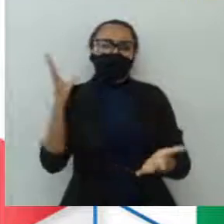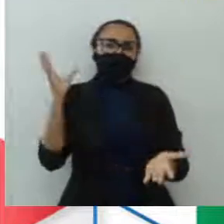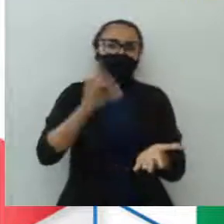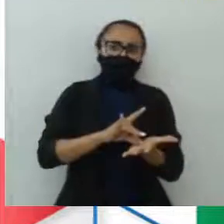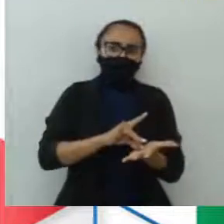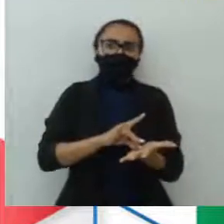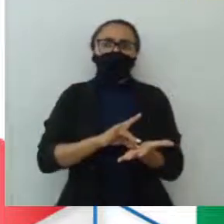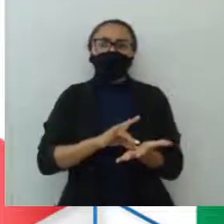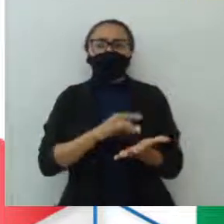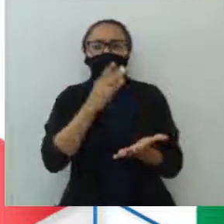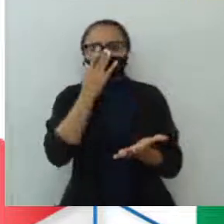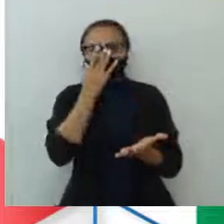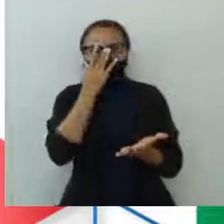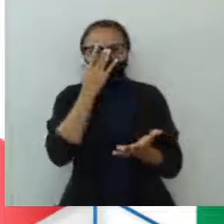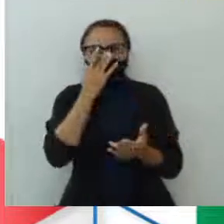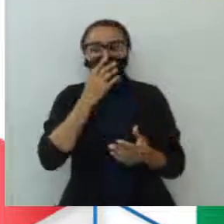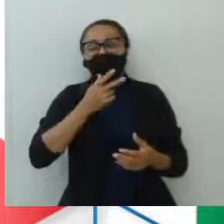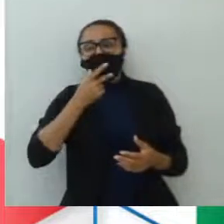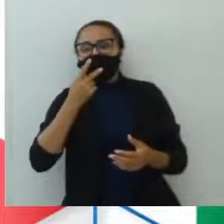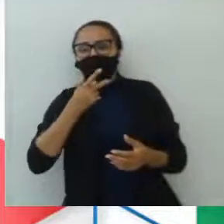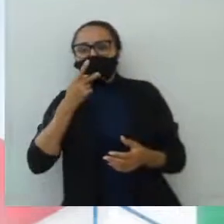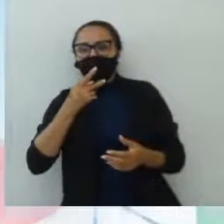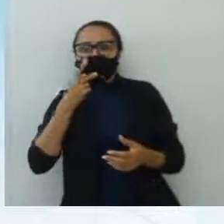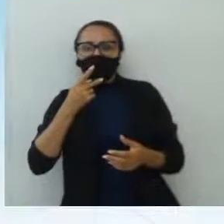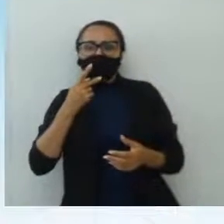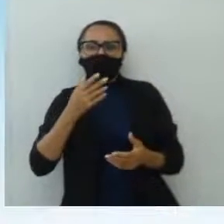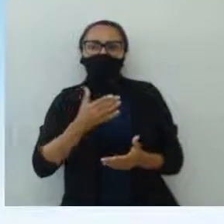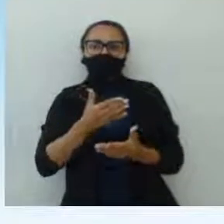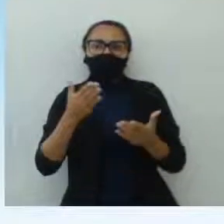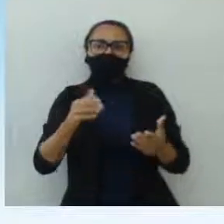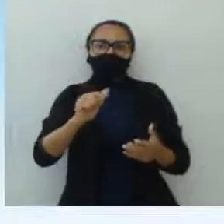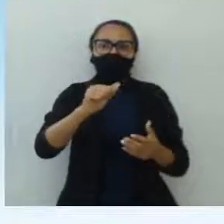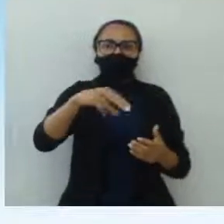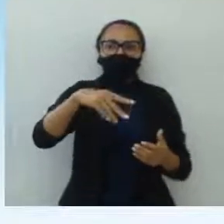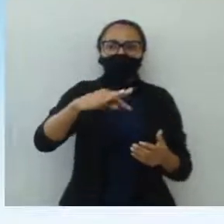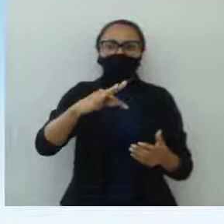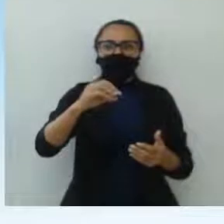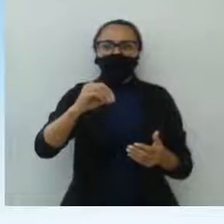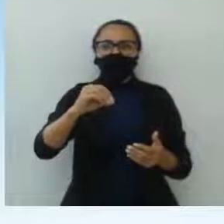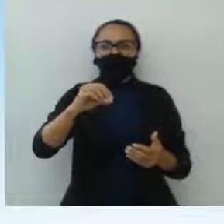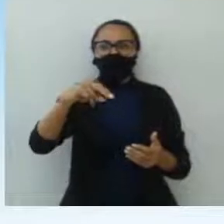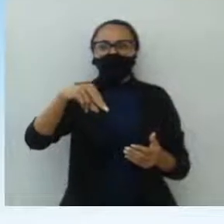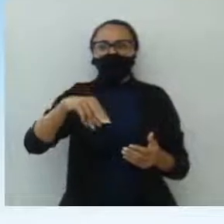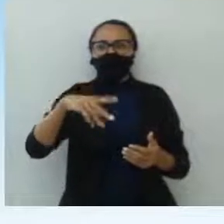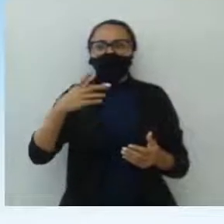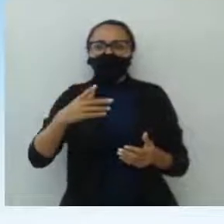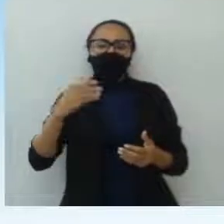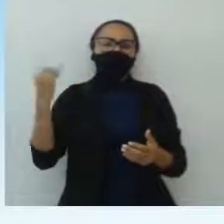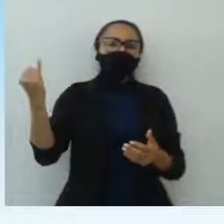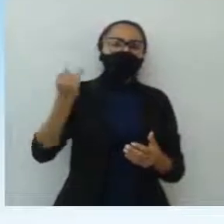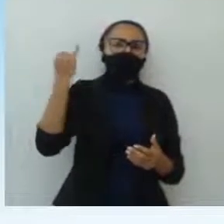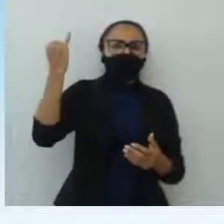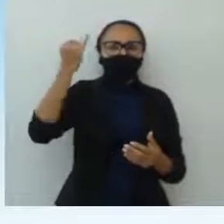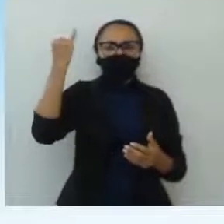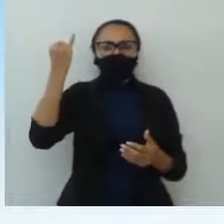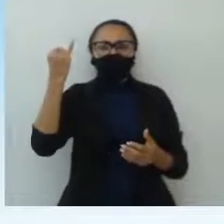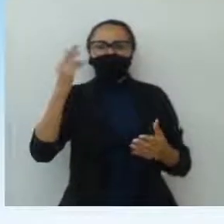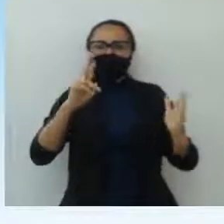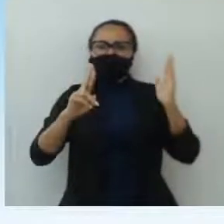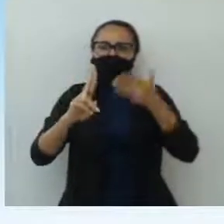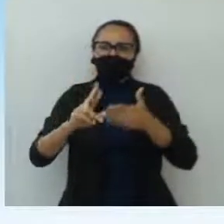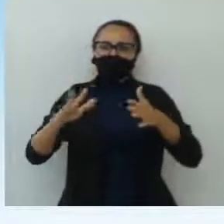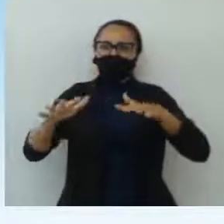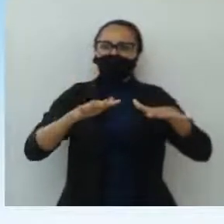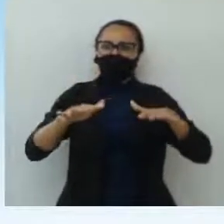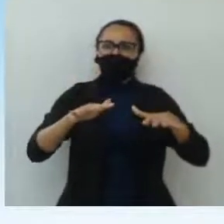chamada realismo. Então a gente está falando de um artista chamado Anton Chekhov, que foi um dos grandes representantes desse movimento